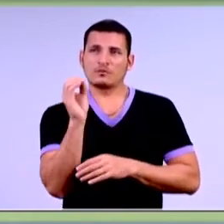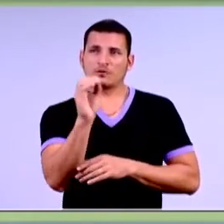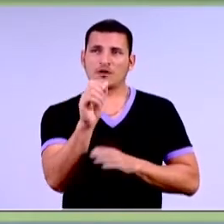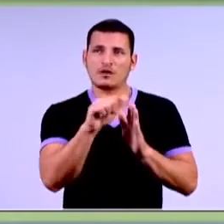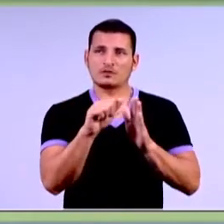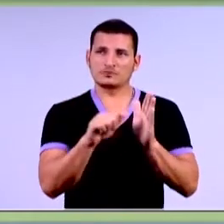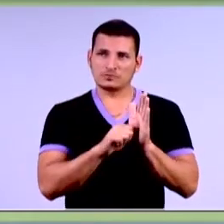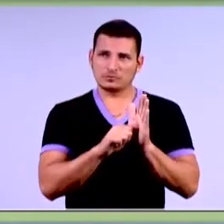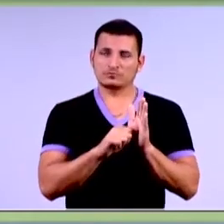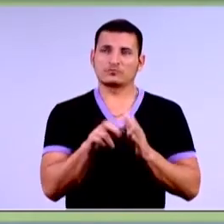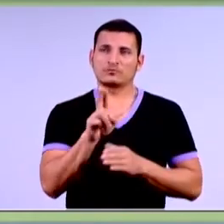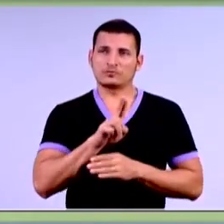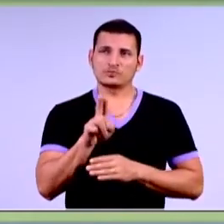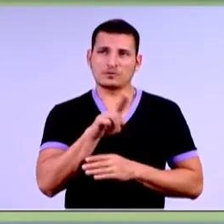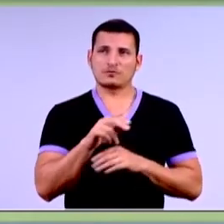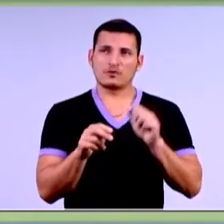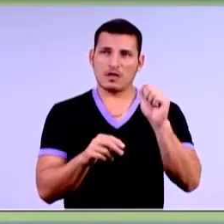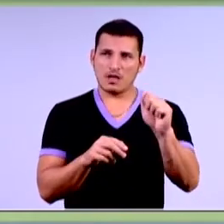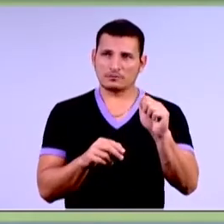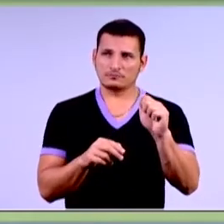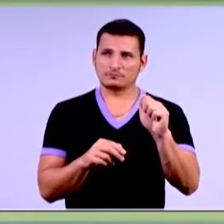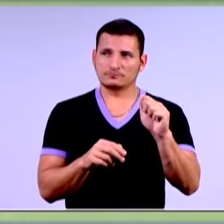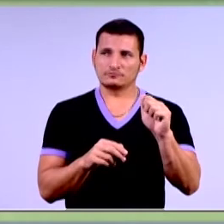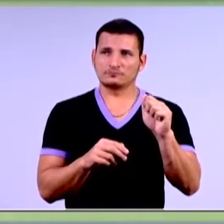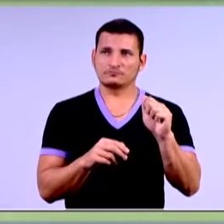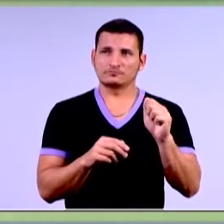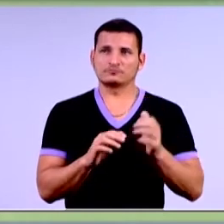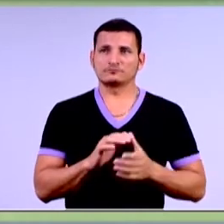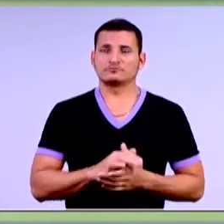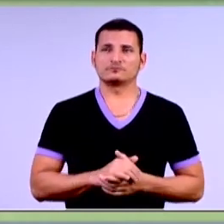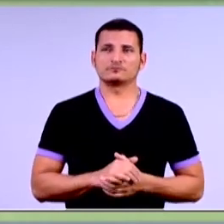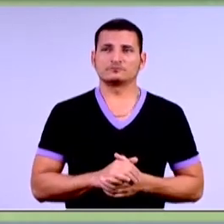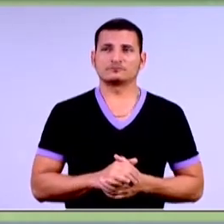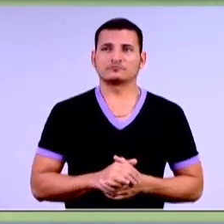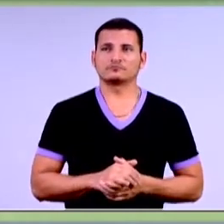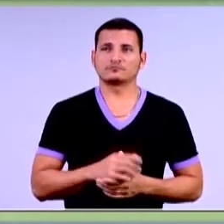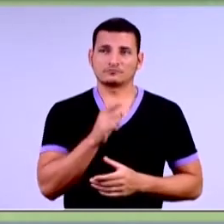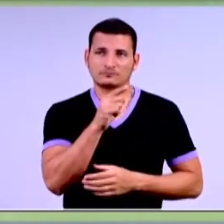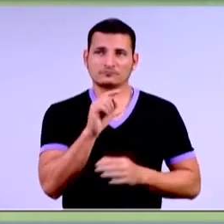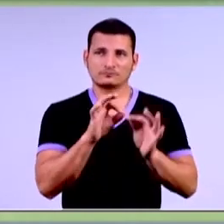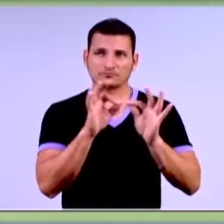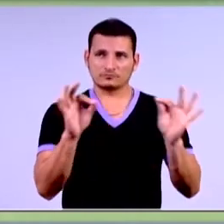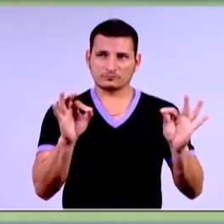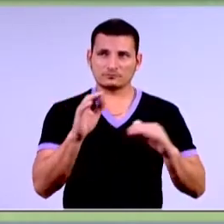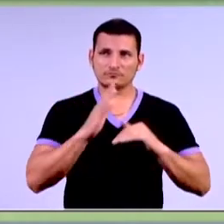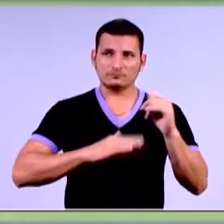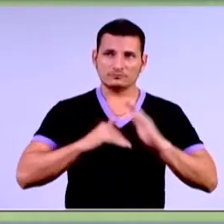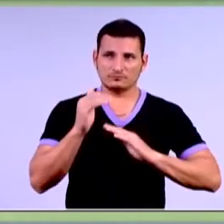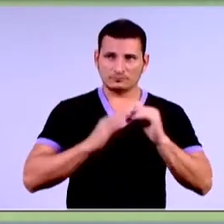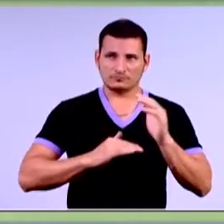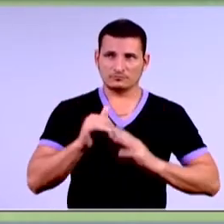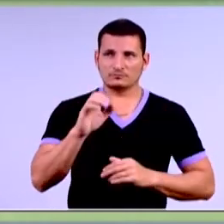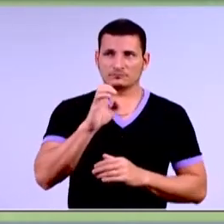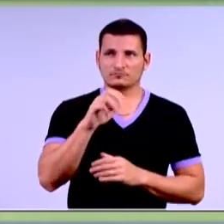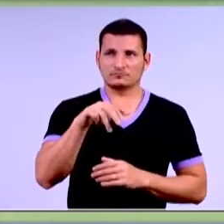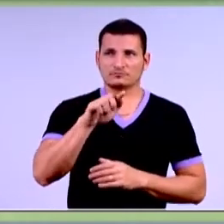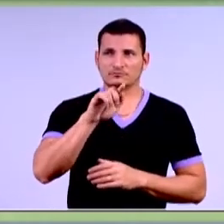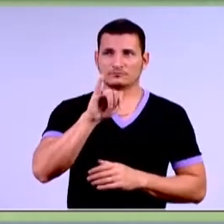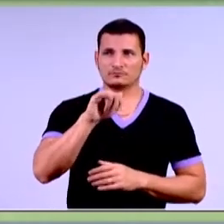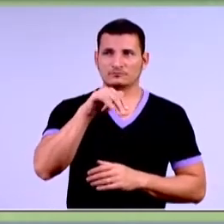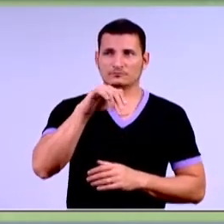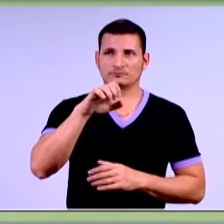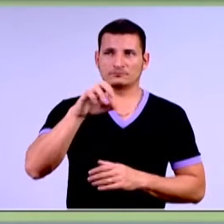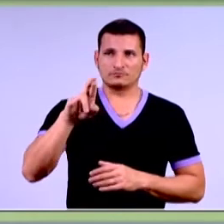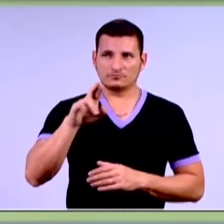eu vou usar o ar e nem genir veja que nessa frase a profissão engineer inicia com uma